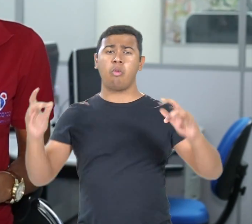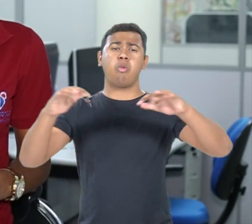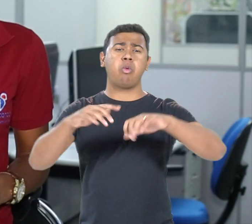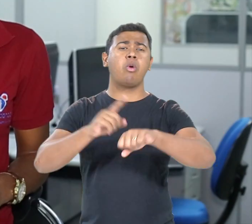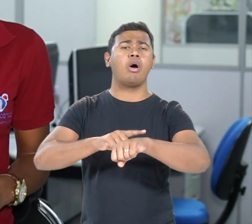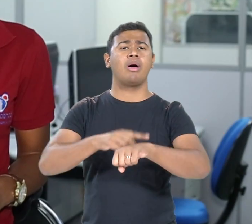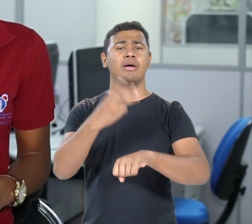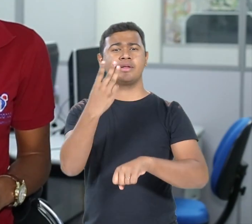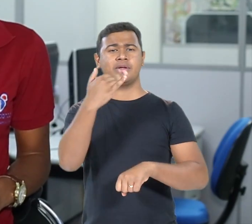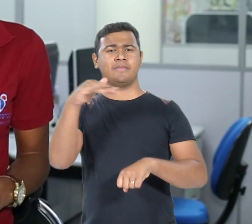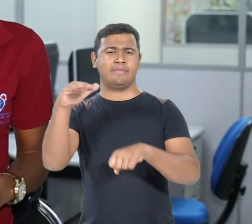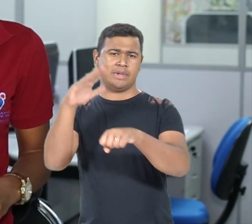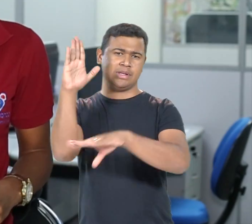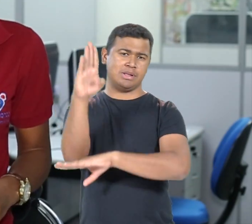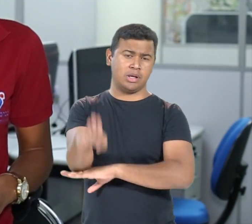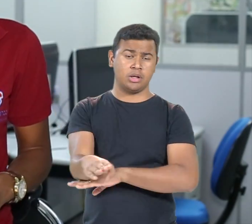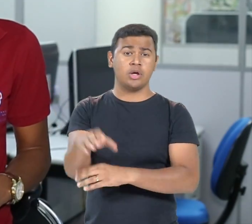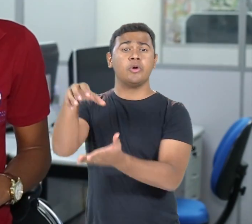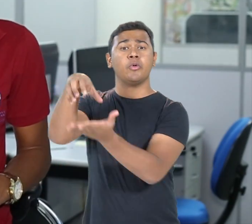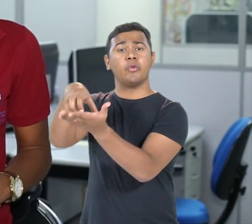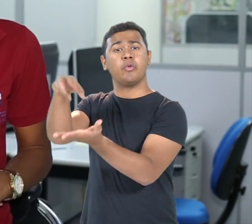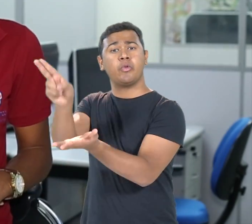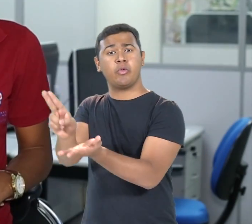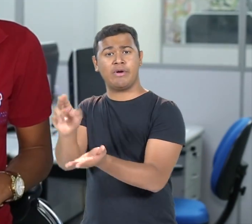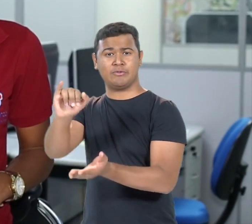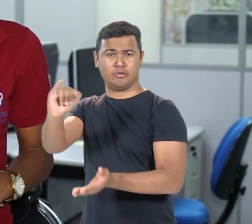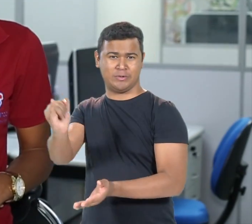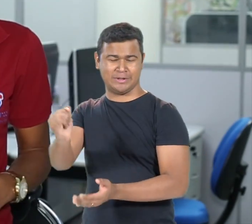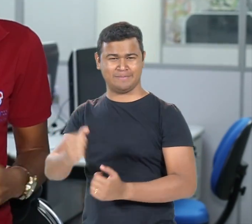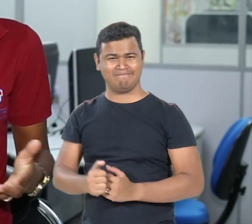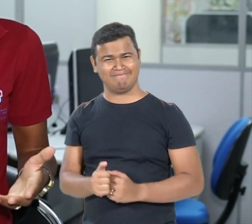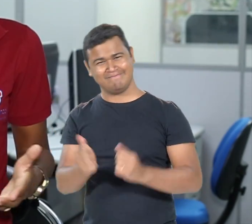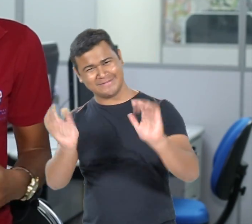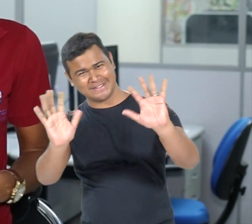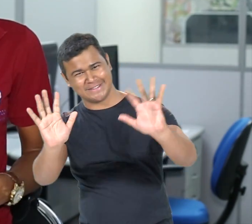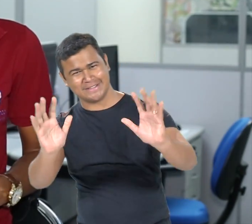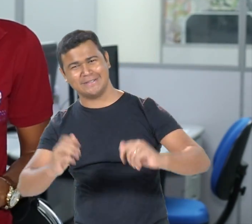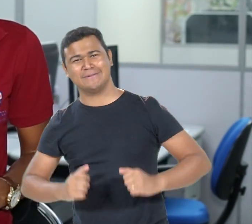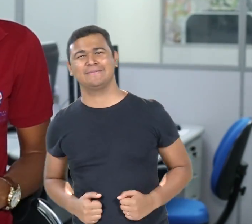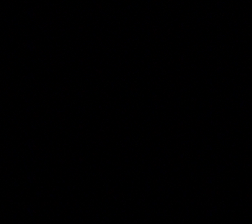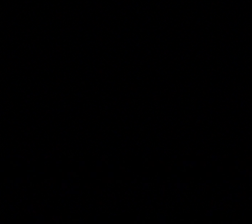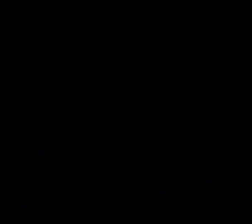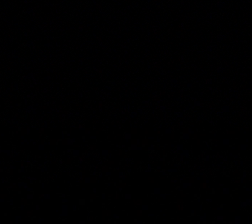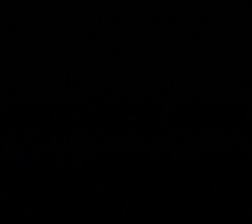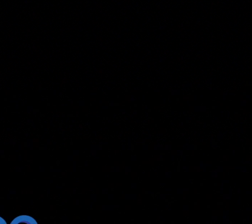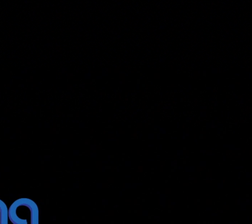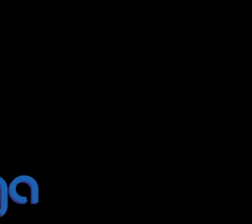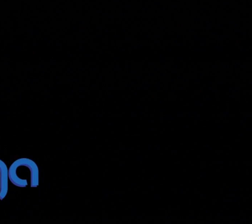realizado às 3h30 da tarde no campus da Univasf, em Juazeiro. Ficamos por aqui.